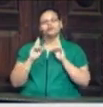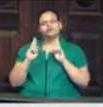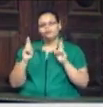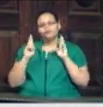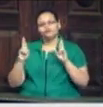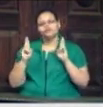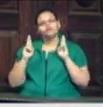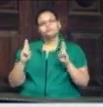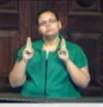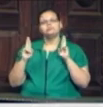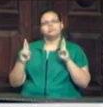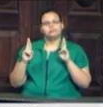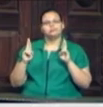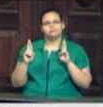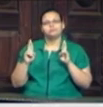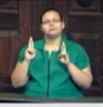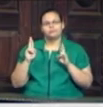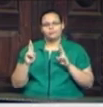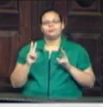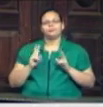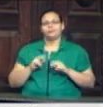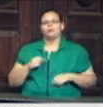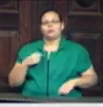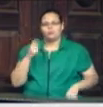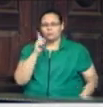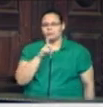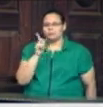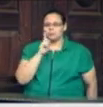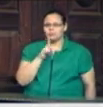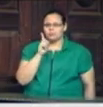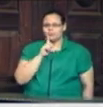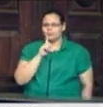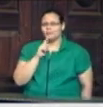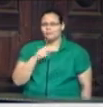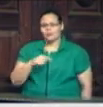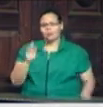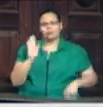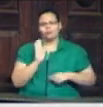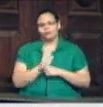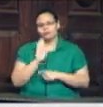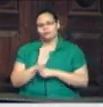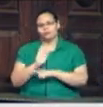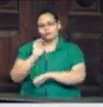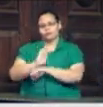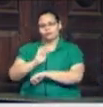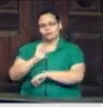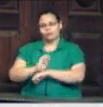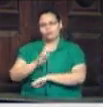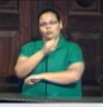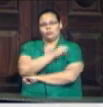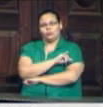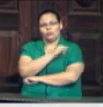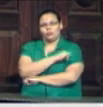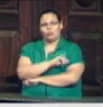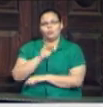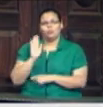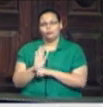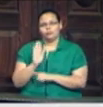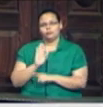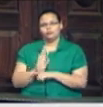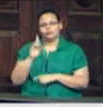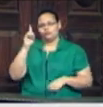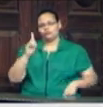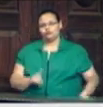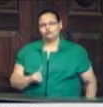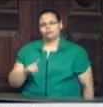esta unanimidade também seja alcançada para proteger o Estado do Rio de Janeiro, para proteger os direitos do